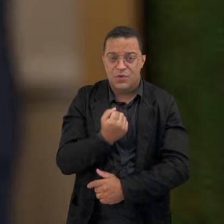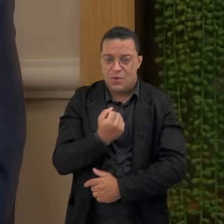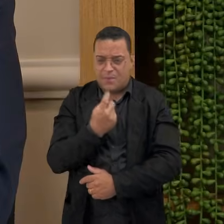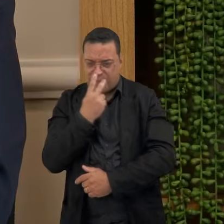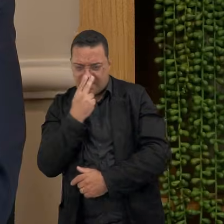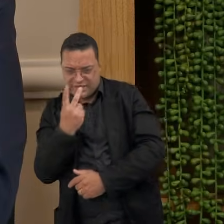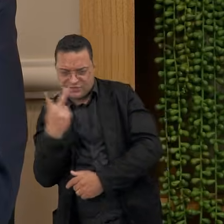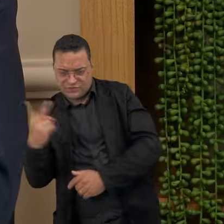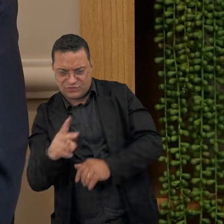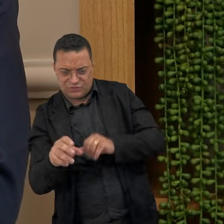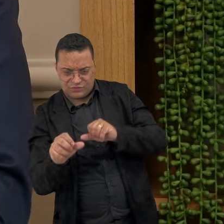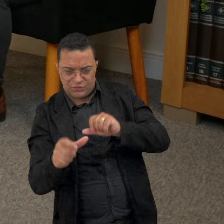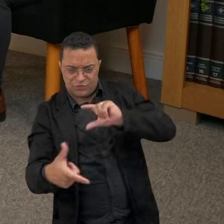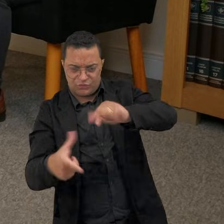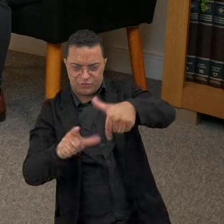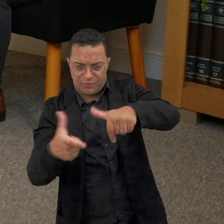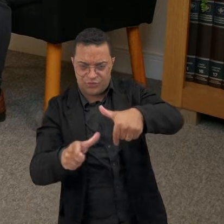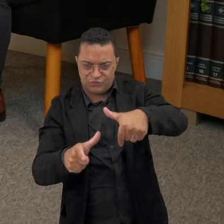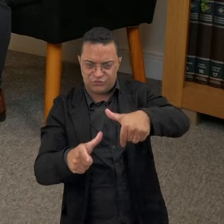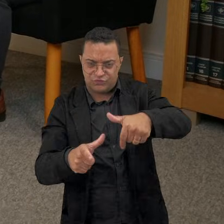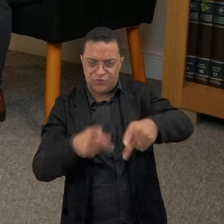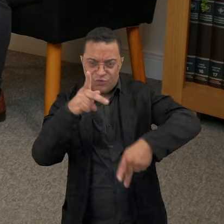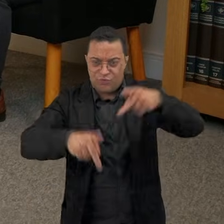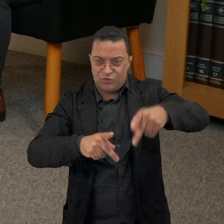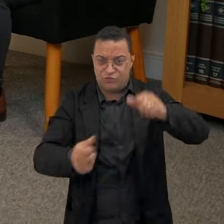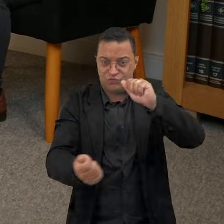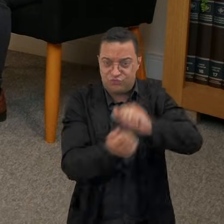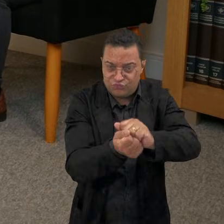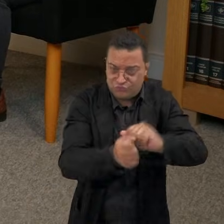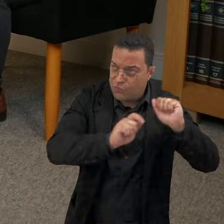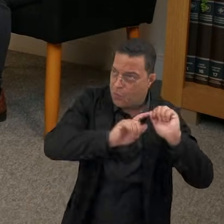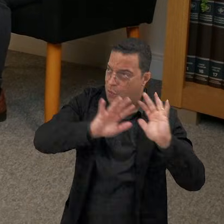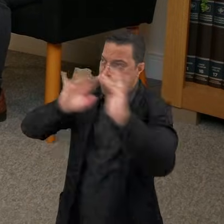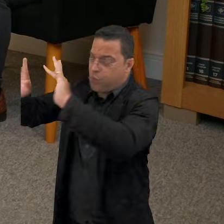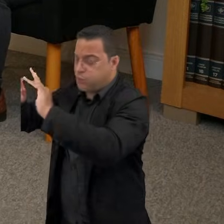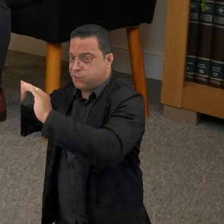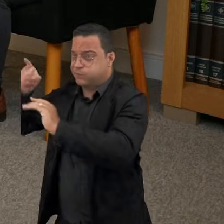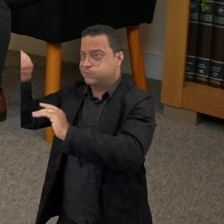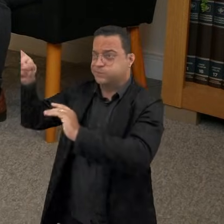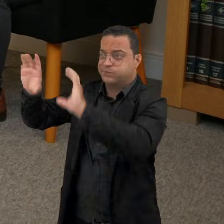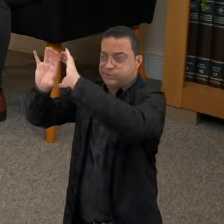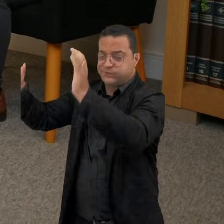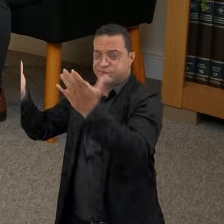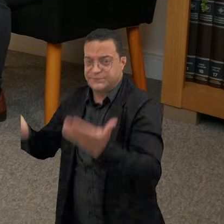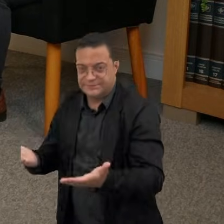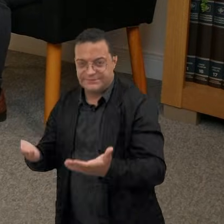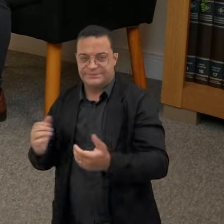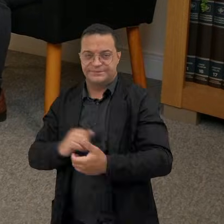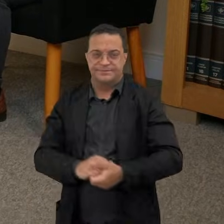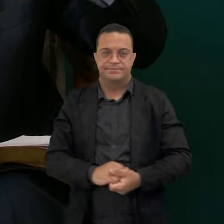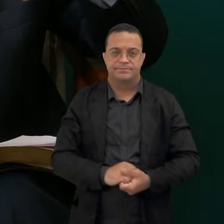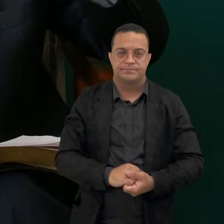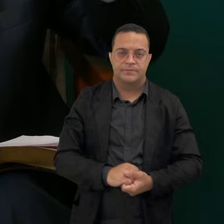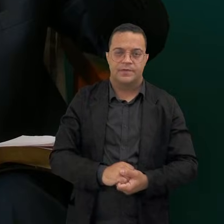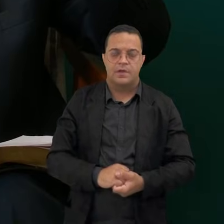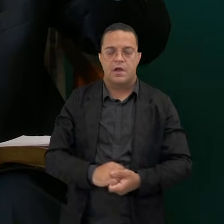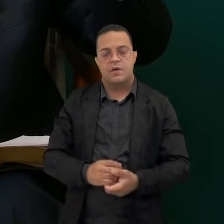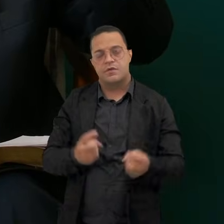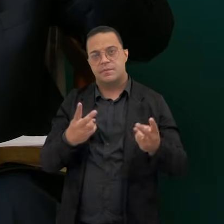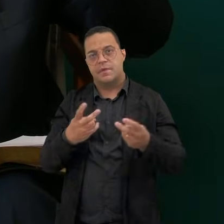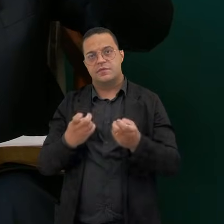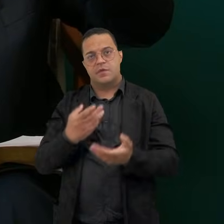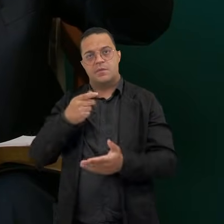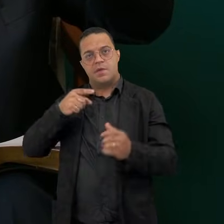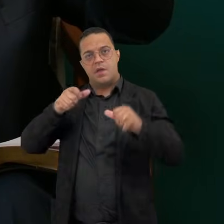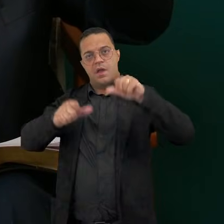Dois exércitos. Muito bem. E nós vemos nisso, em toda essa trajetória de Israel, o poder do Senhor,